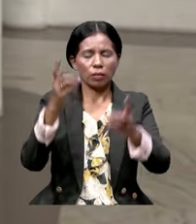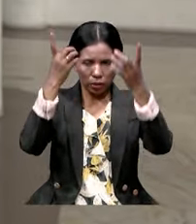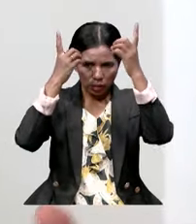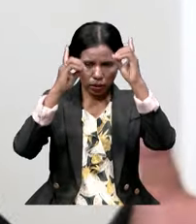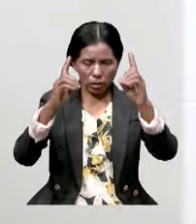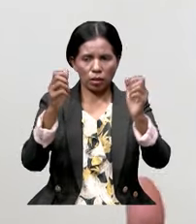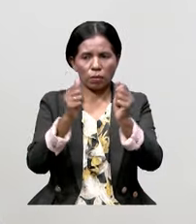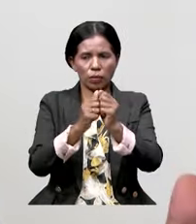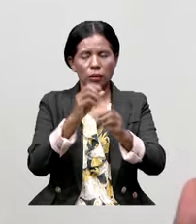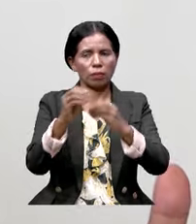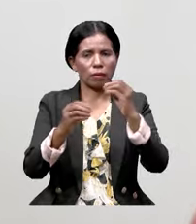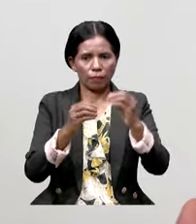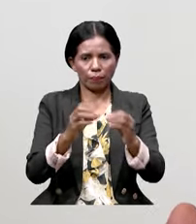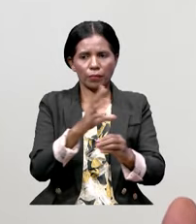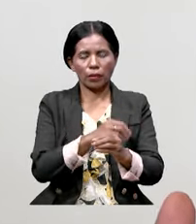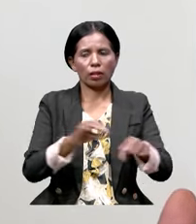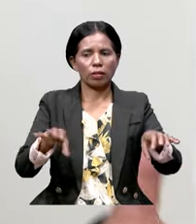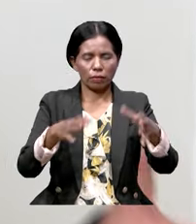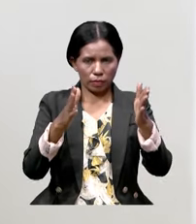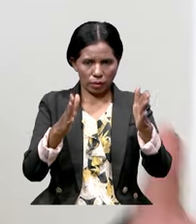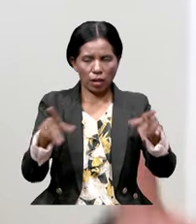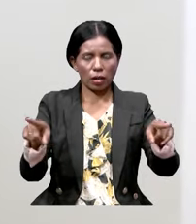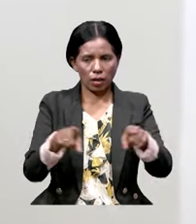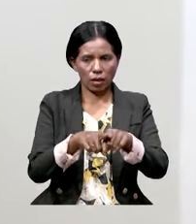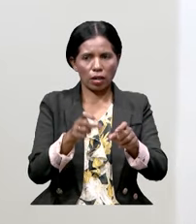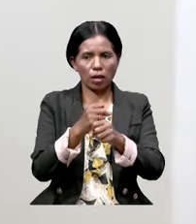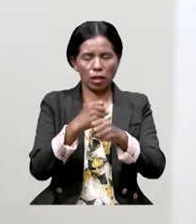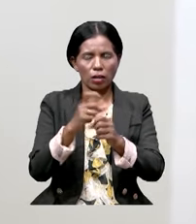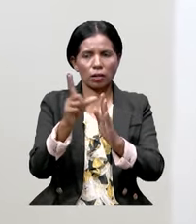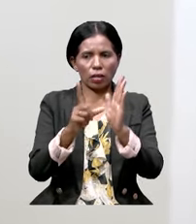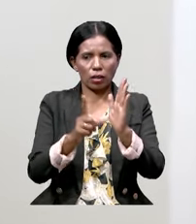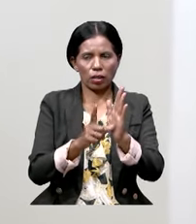balia. Parlamento Nasional dia trabalho bagi dane. Halo lei produs lei